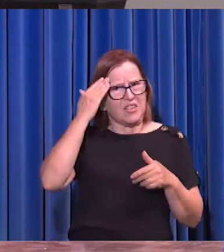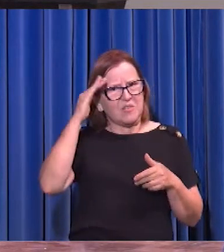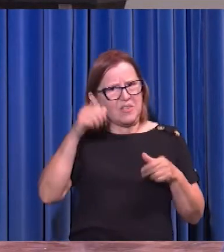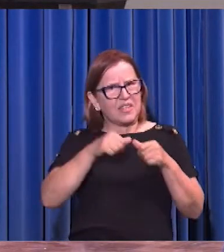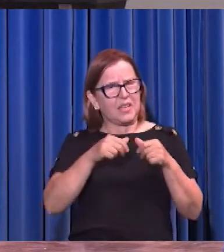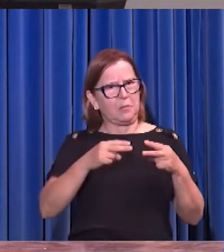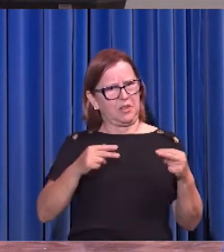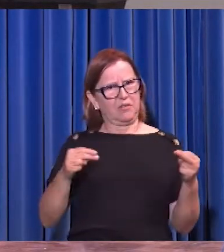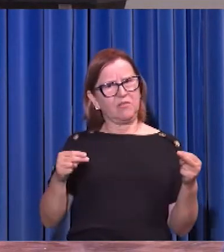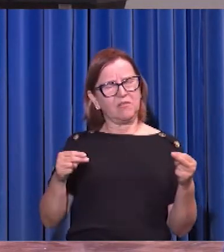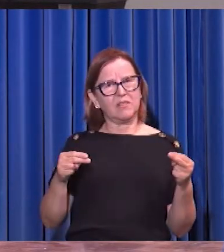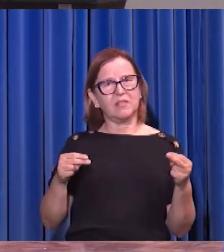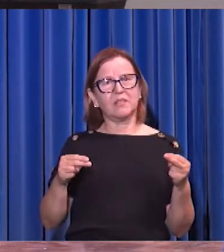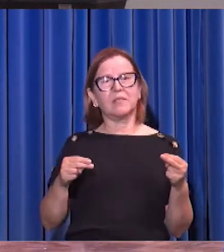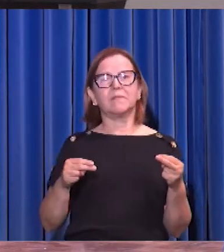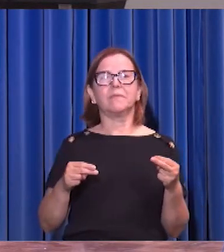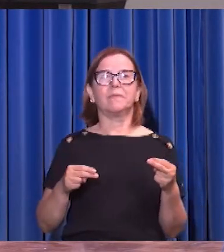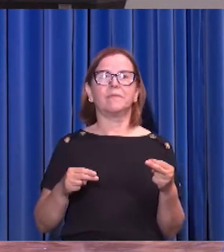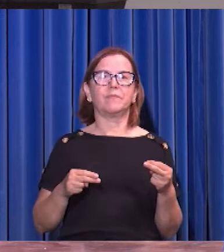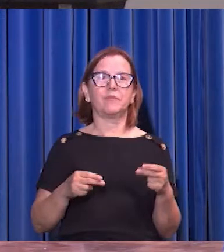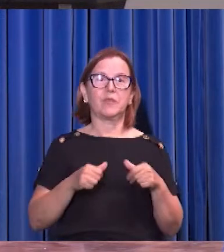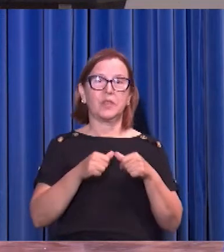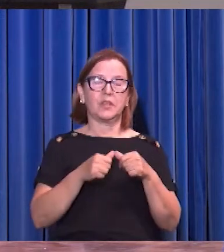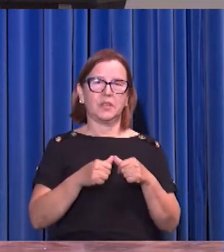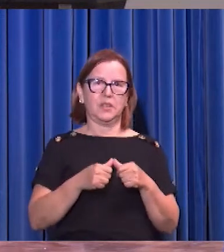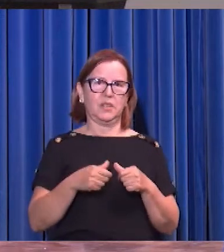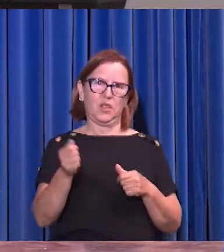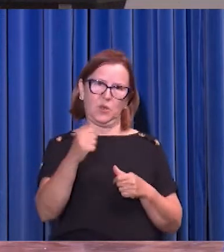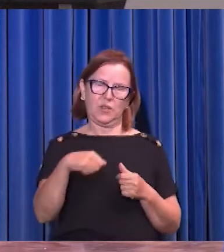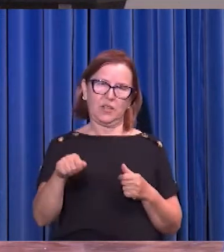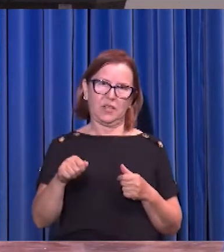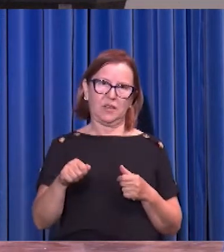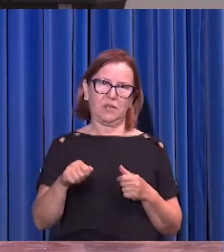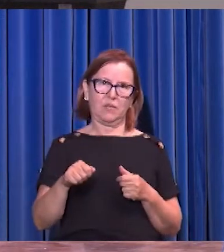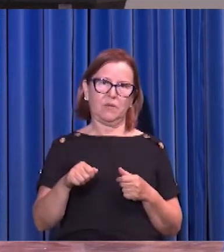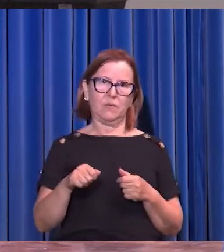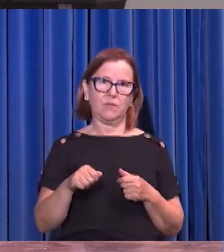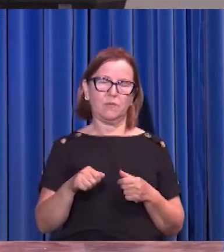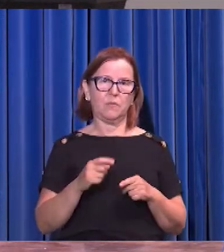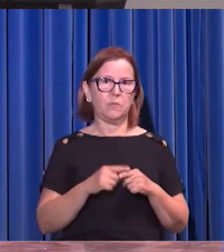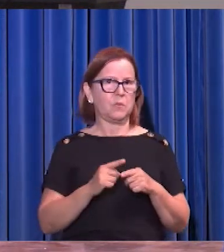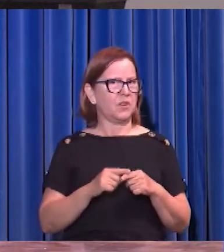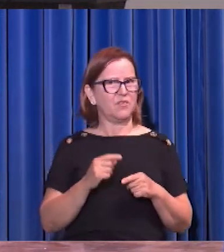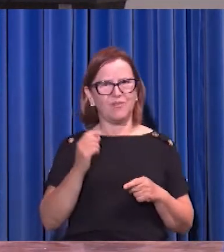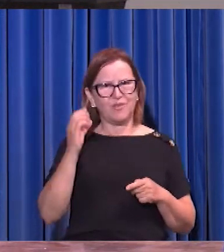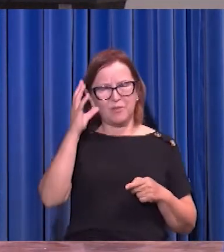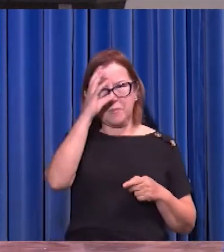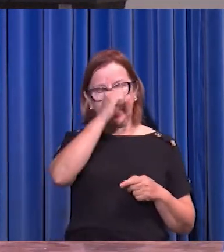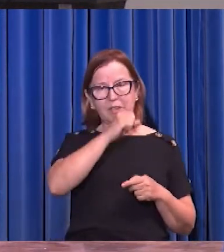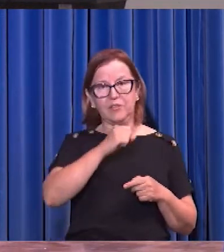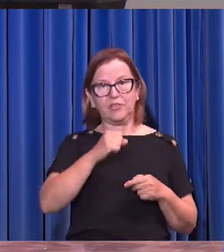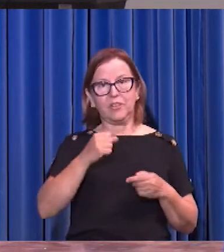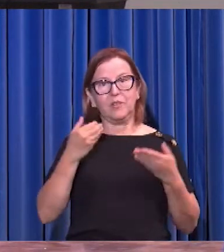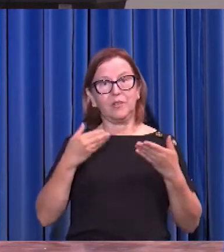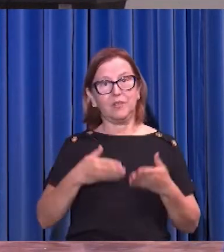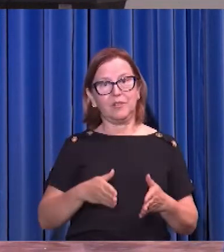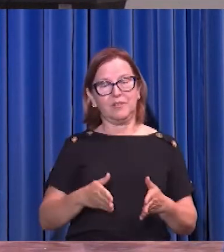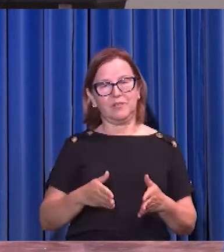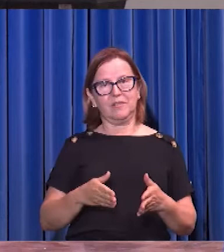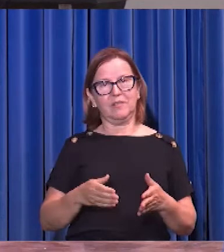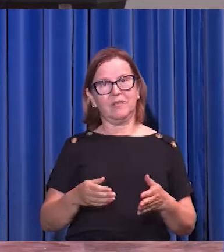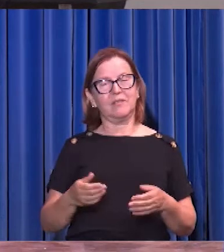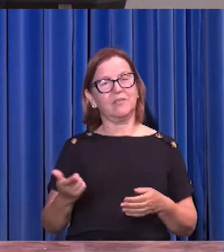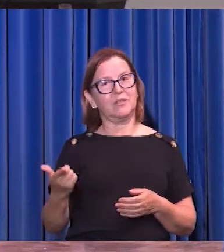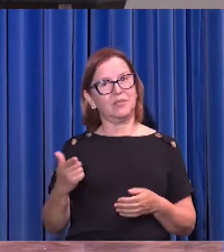coisas? Essa repreensão, por não compreender o novo nascimento, pode nos dar a impressão de